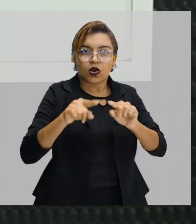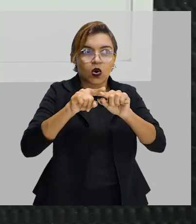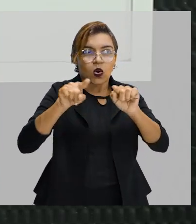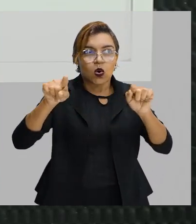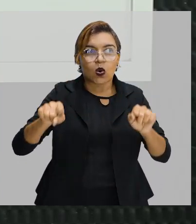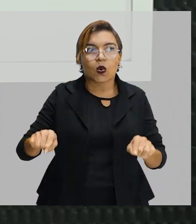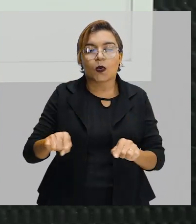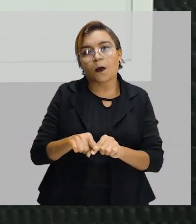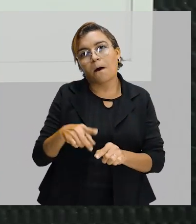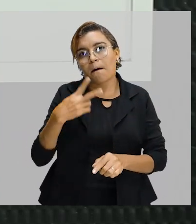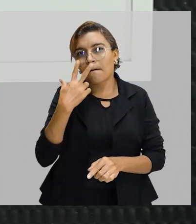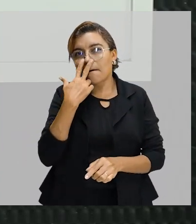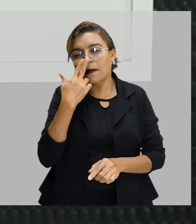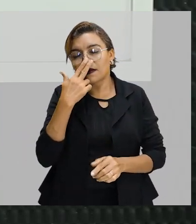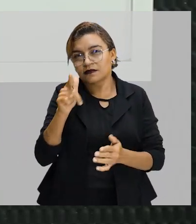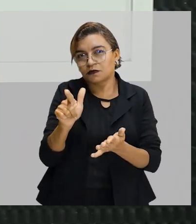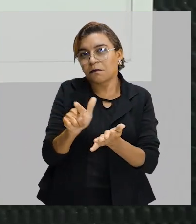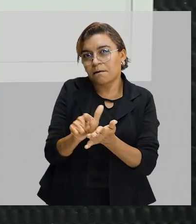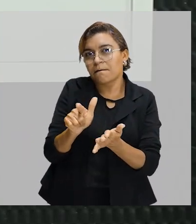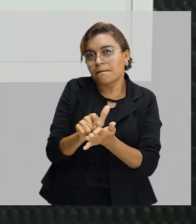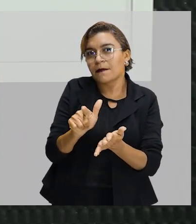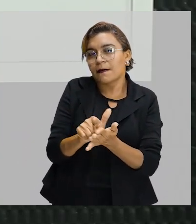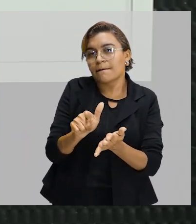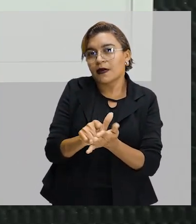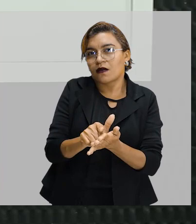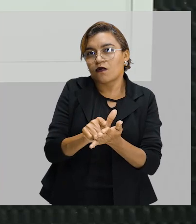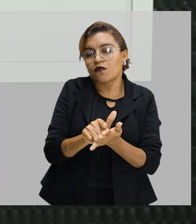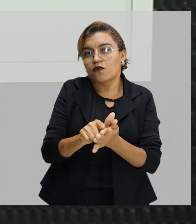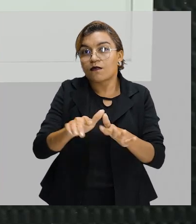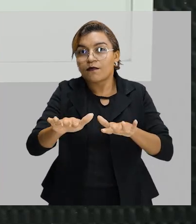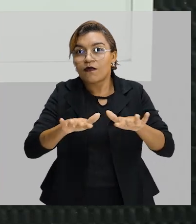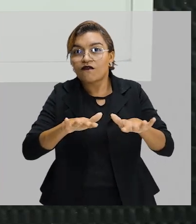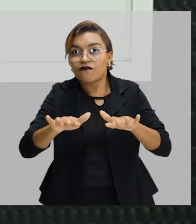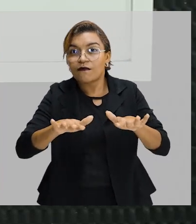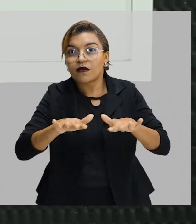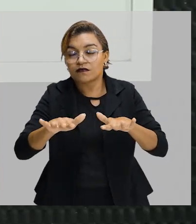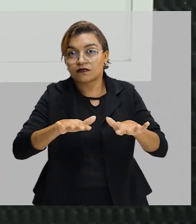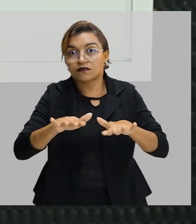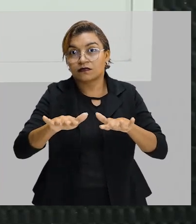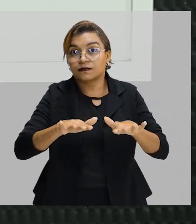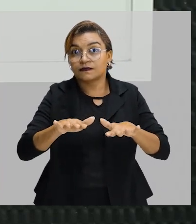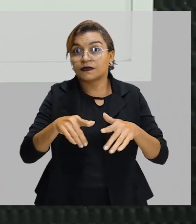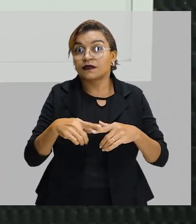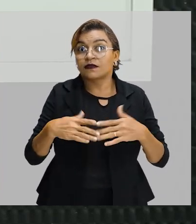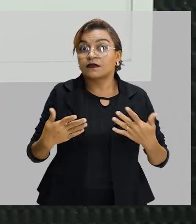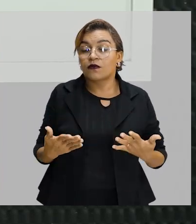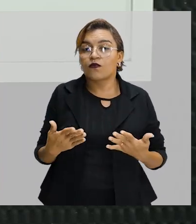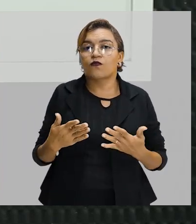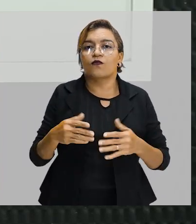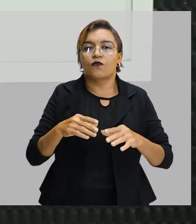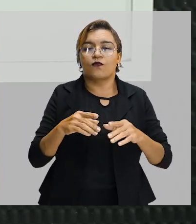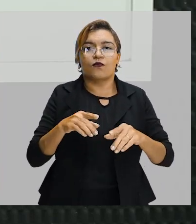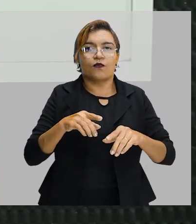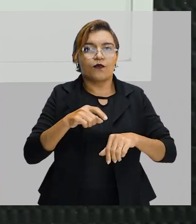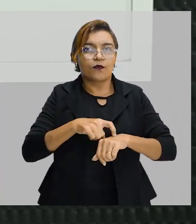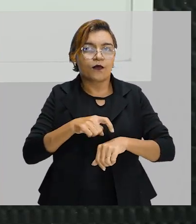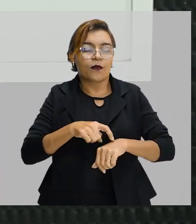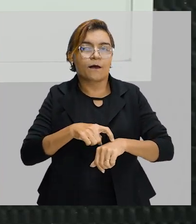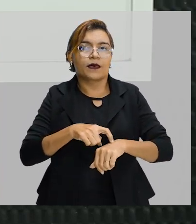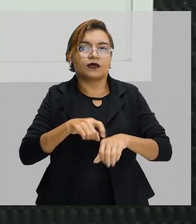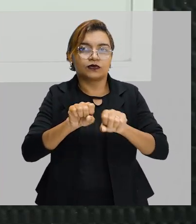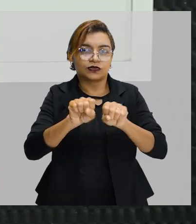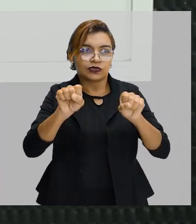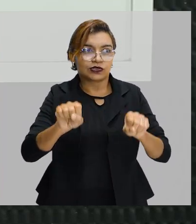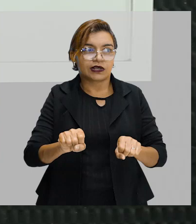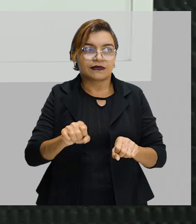uma folhazinha de papel que está em movimento. Então, no momento em que esse sistema ele desce, ele faz movimento